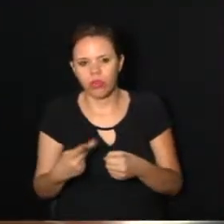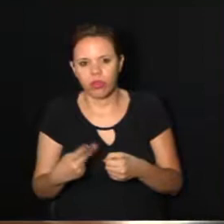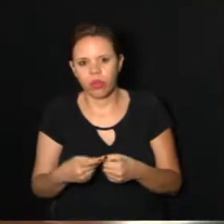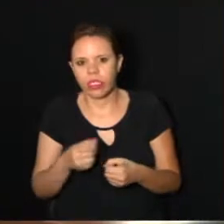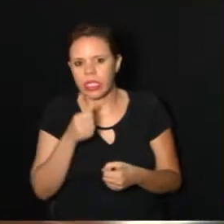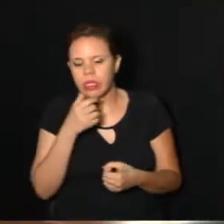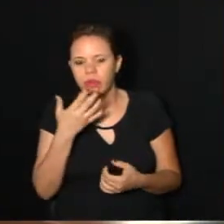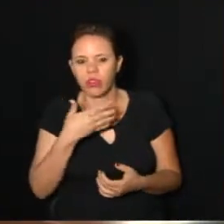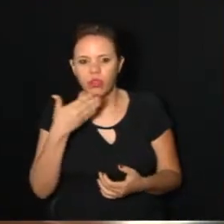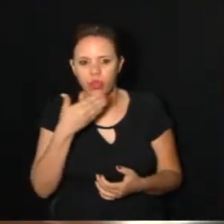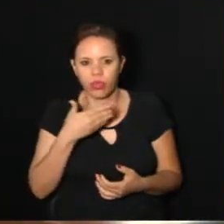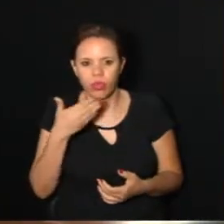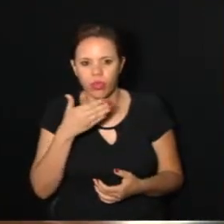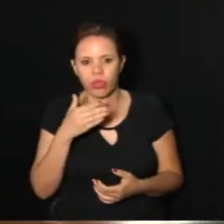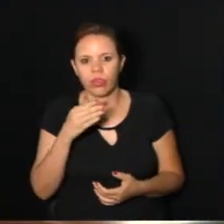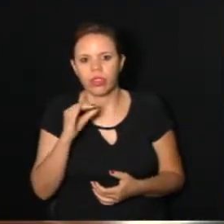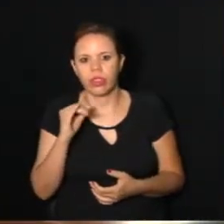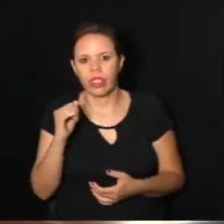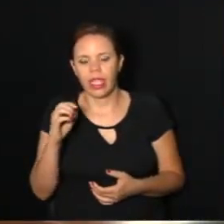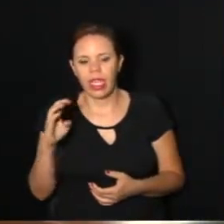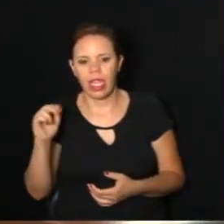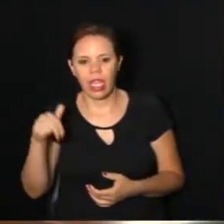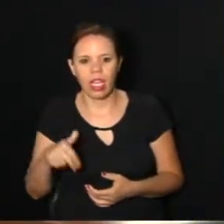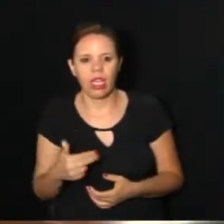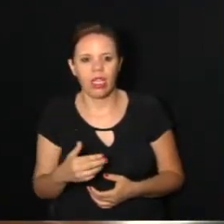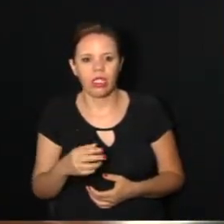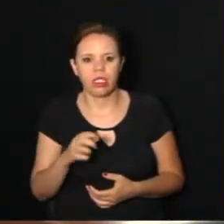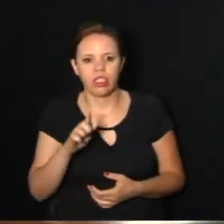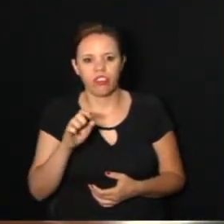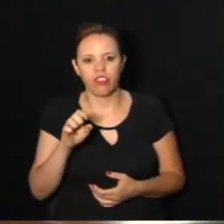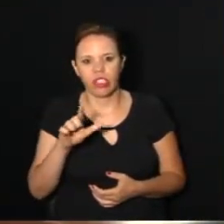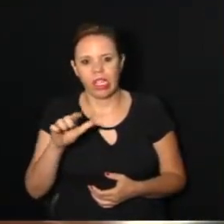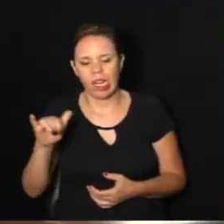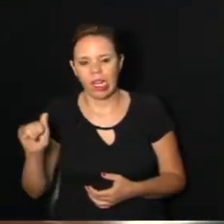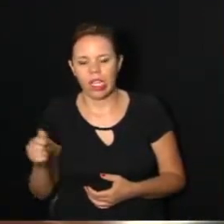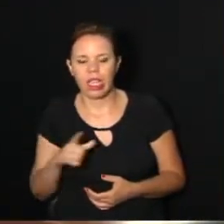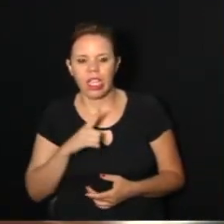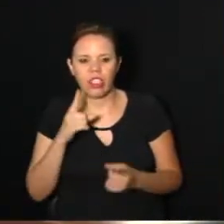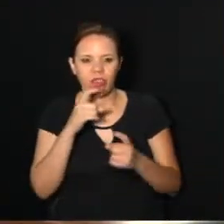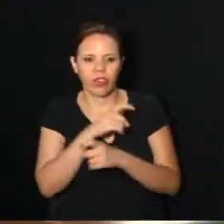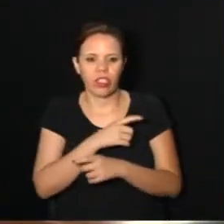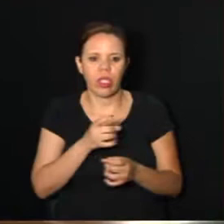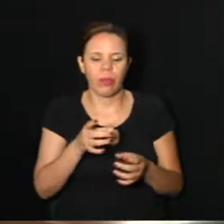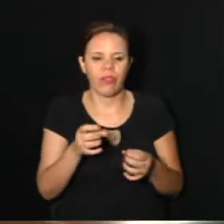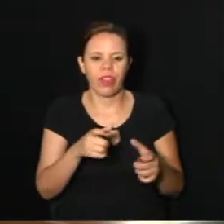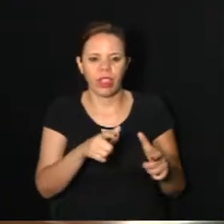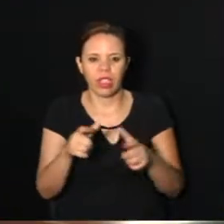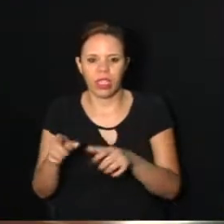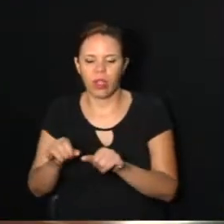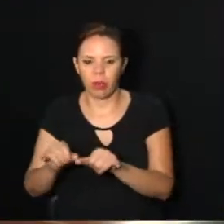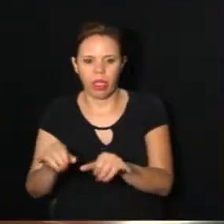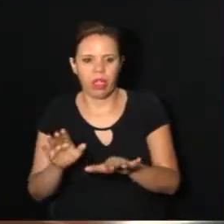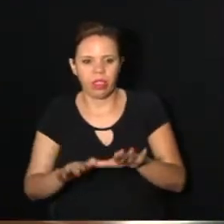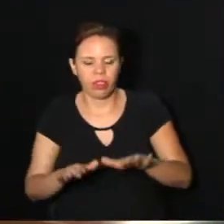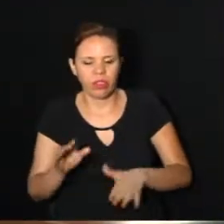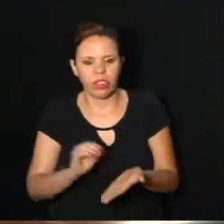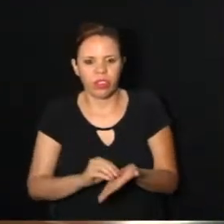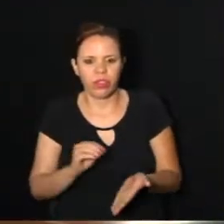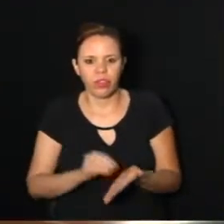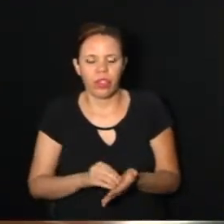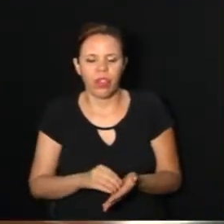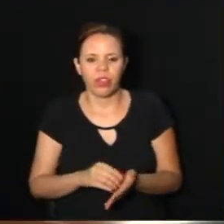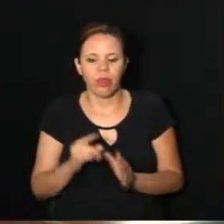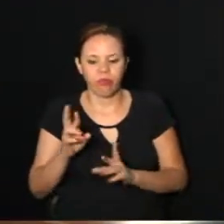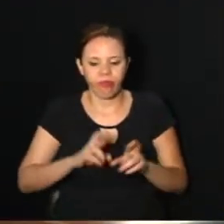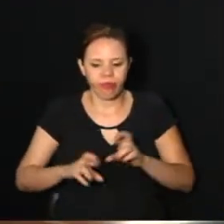doce, por exemplo, de quincã, geleia de quincã. E aí tem dificuldade de colocar no mercado, porque às vezes falta uma